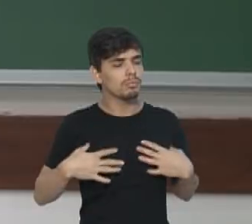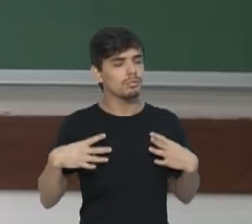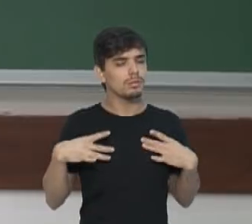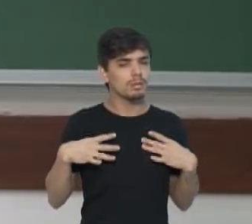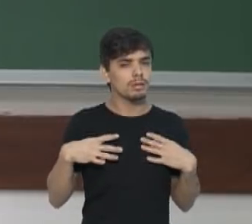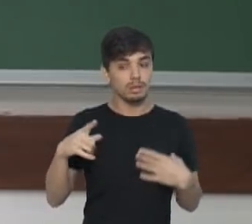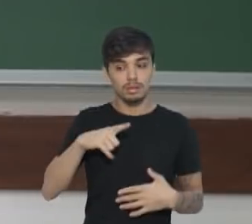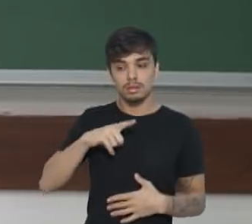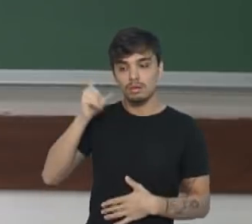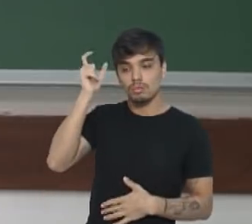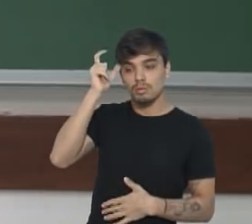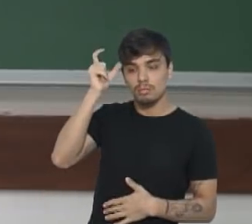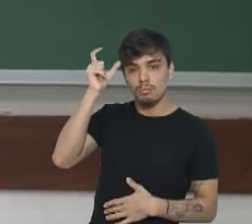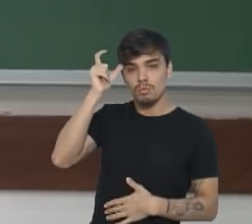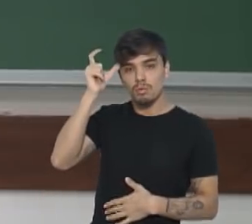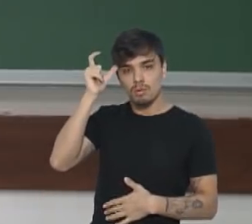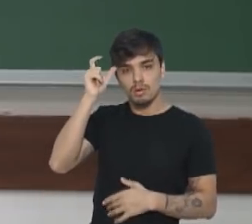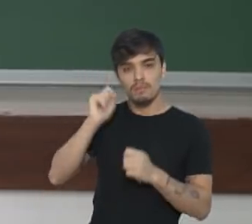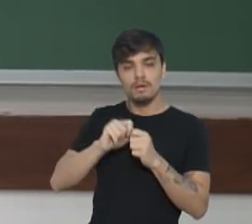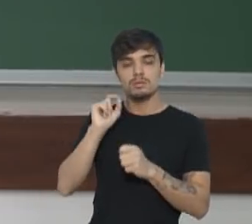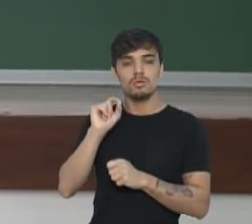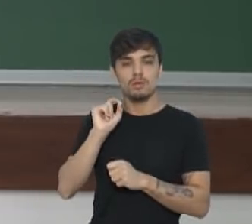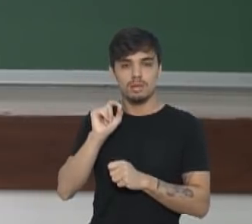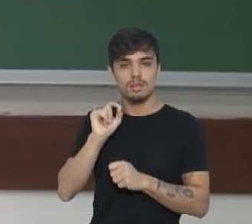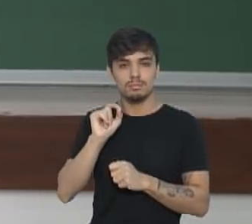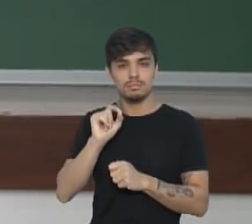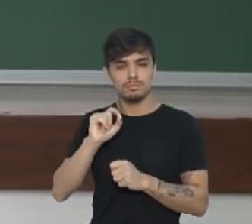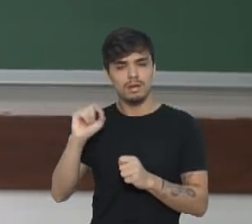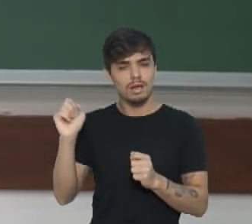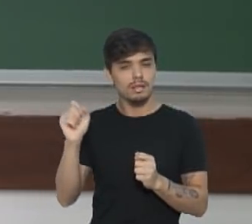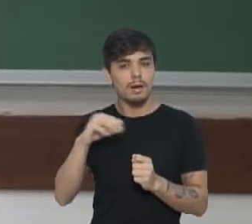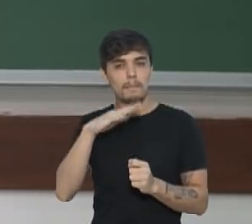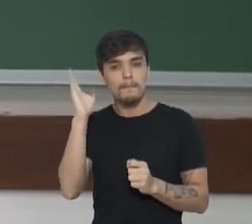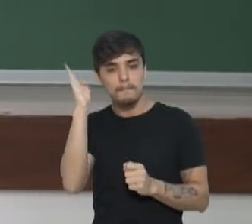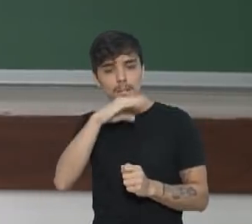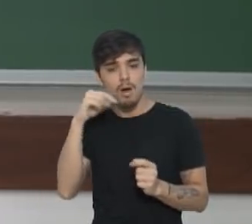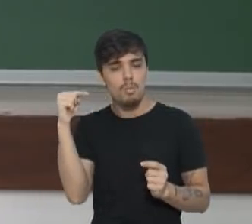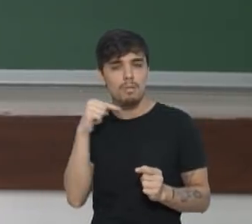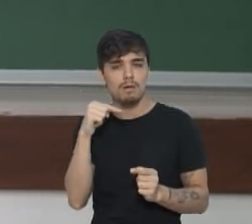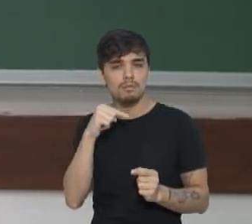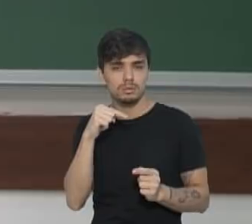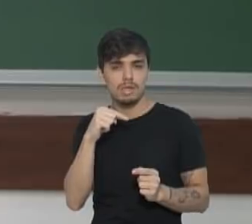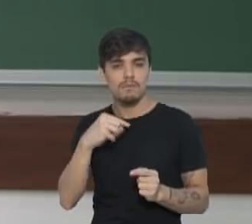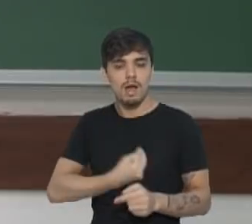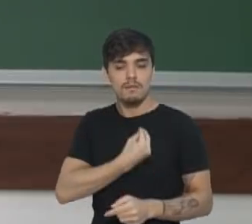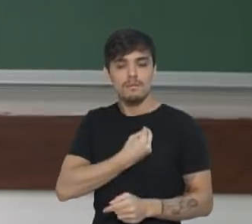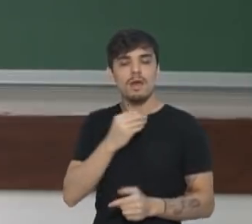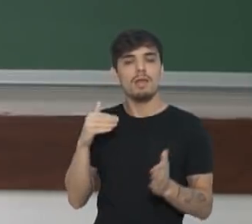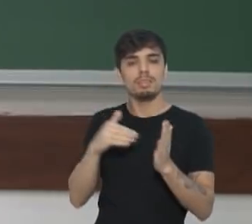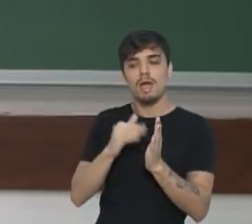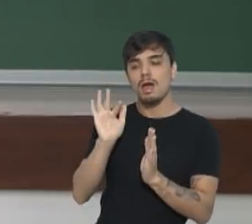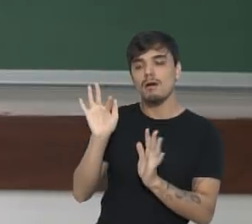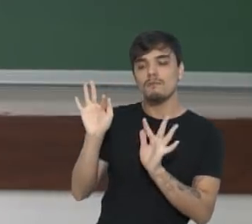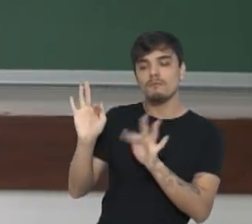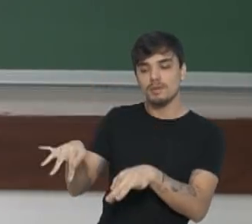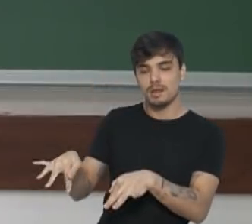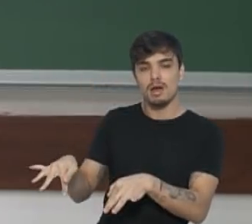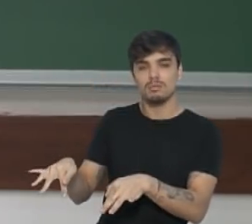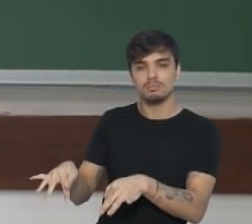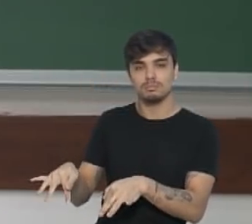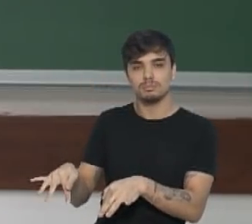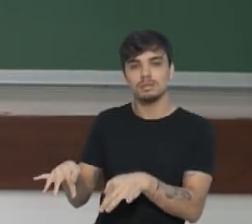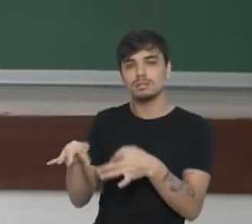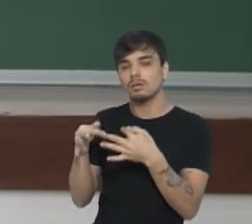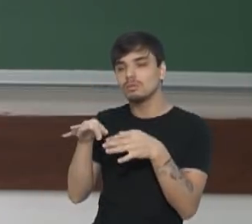joga uma maldição. E vai dizer que você vai viver a sua vida até o final, mas quando der o último suspiro de existência, você vai voltar para o